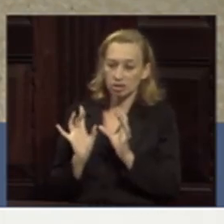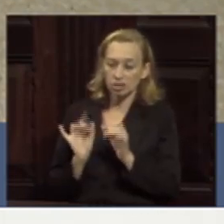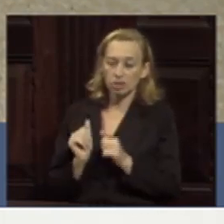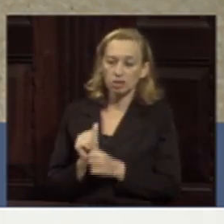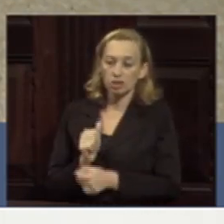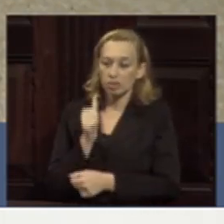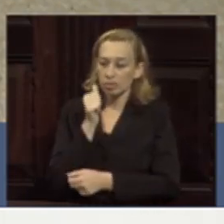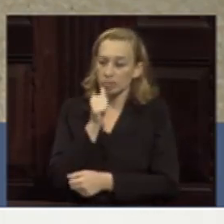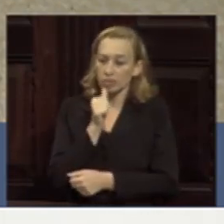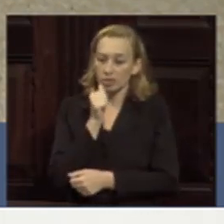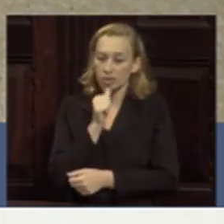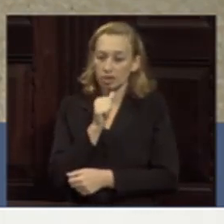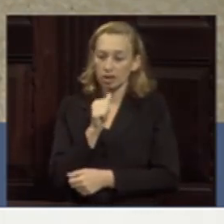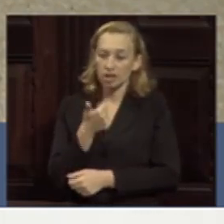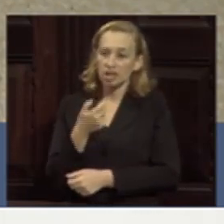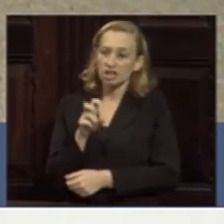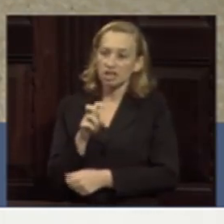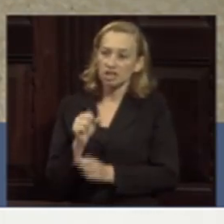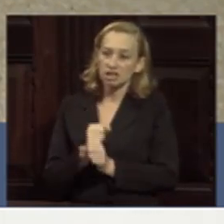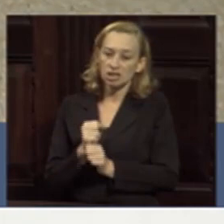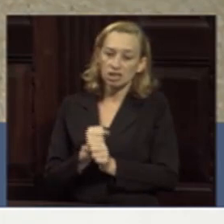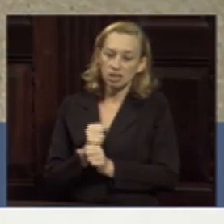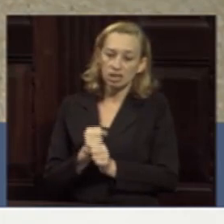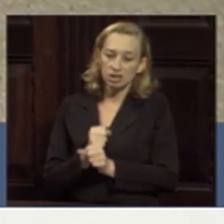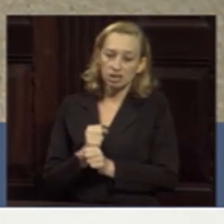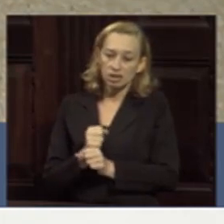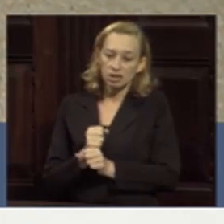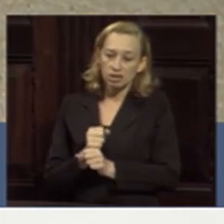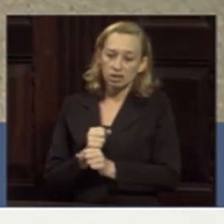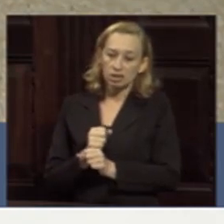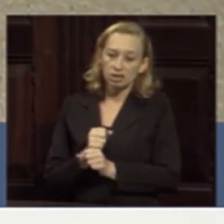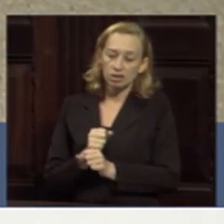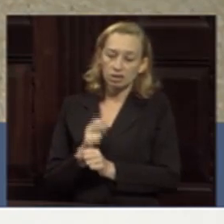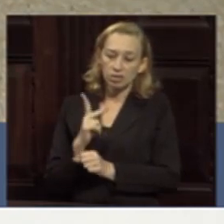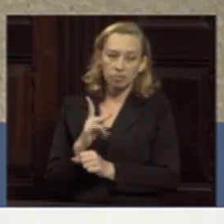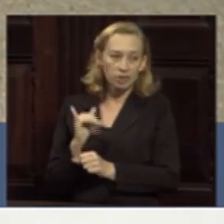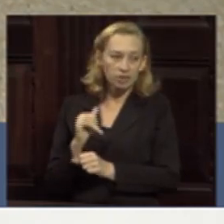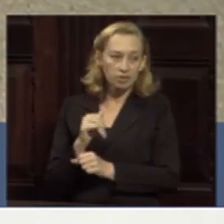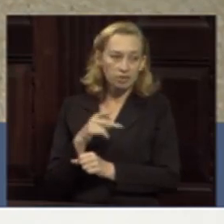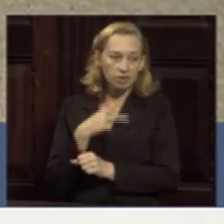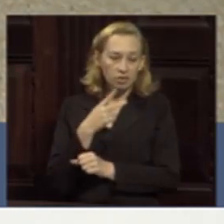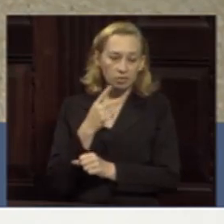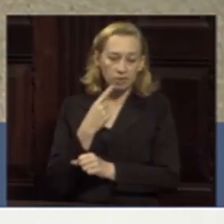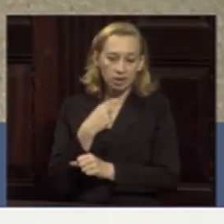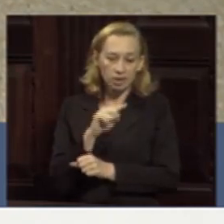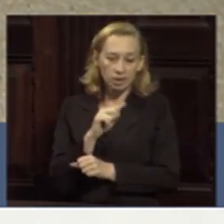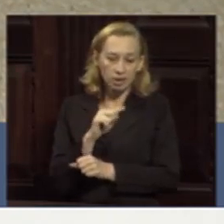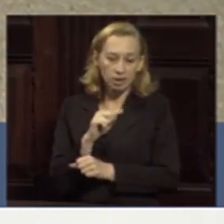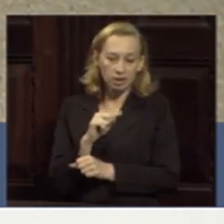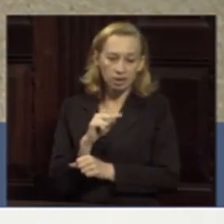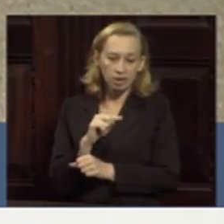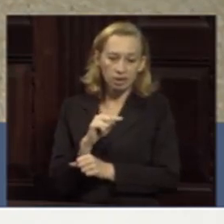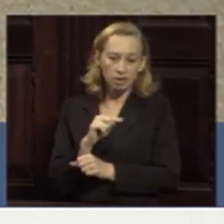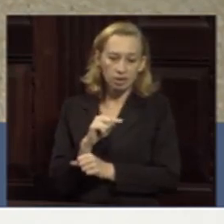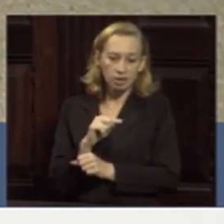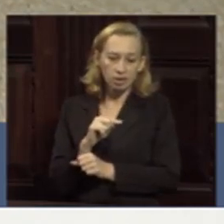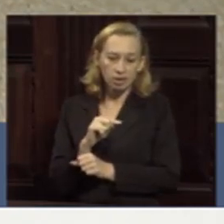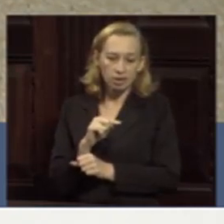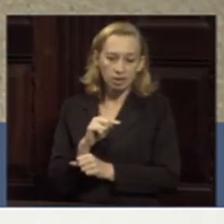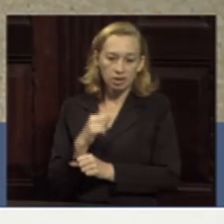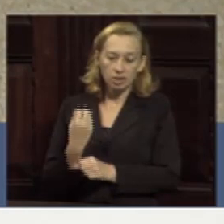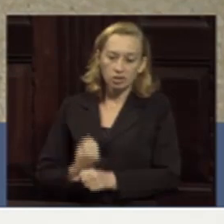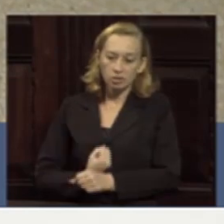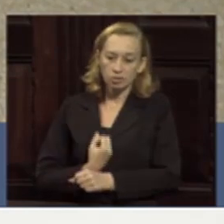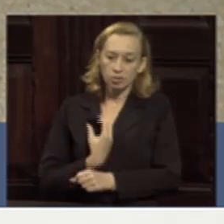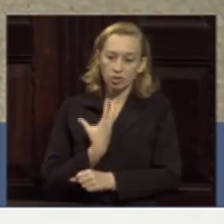moça que aos 15 anos, um pai apaixonado disse para ela, fez um poema para ela e disse para ela, nesse poema,